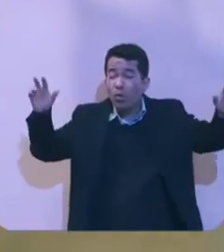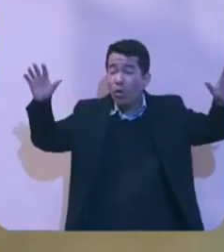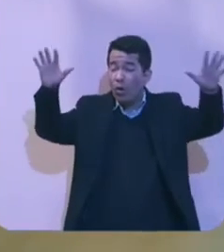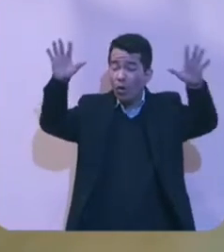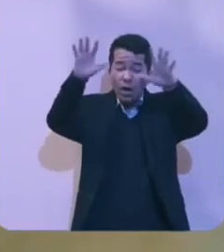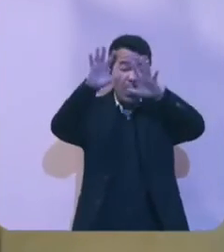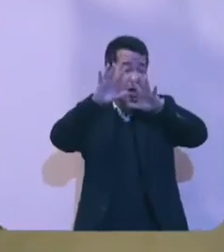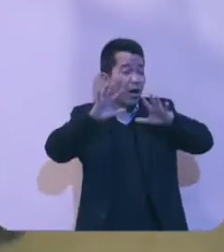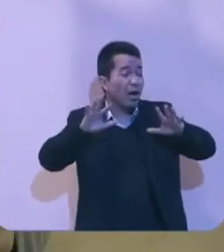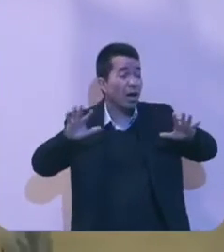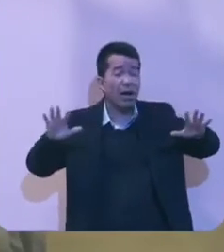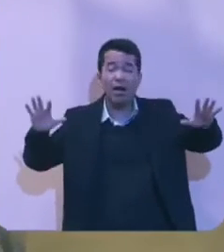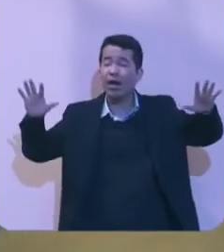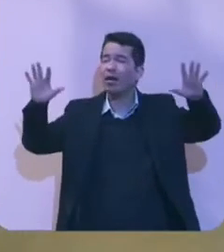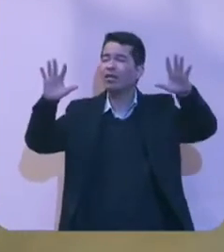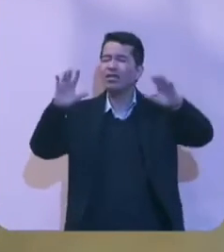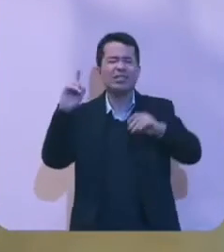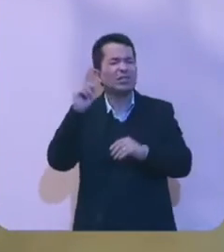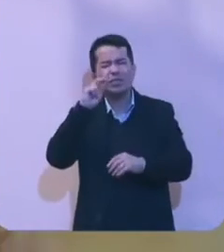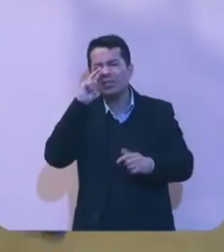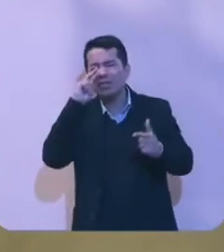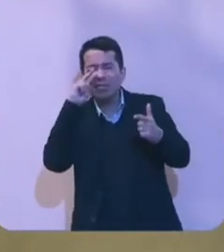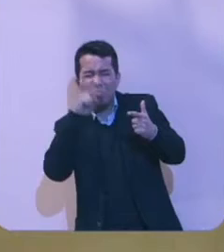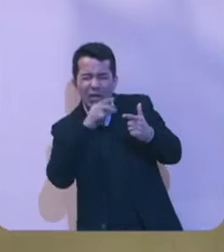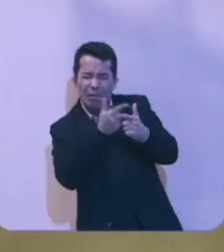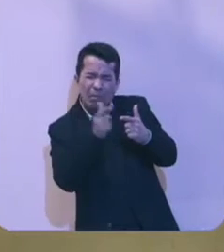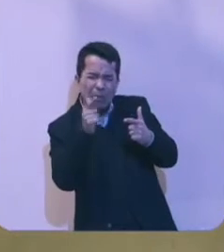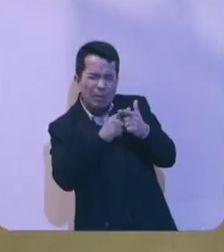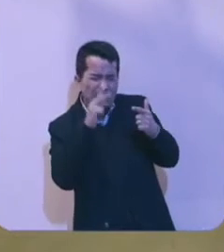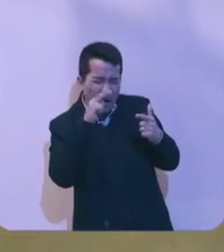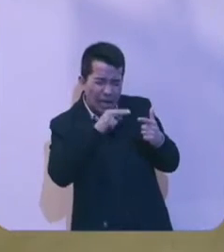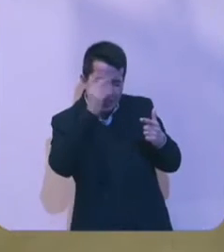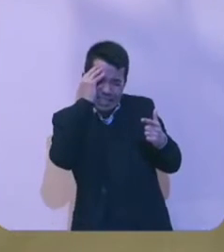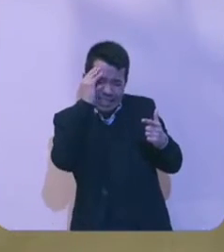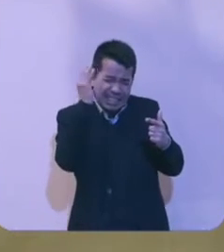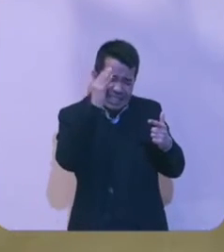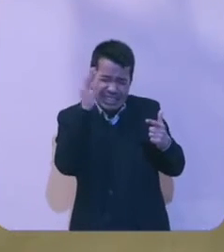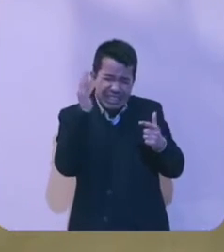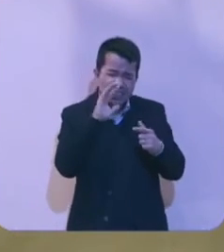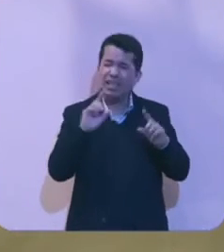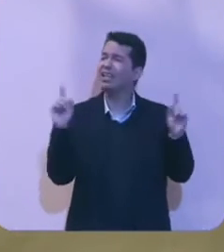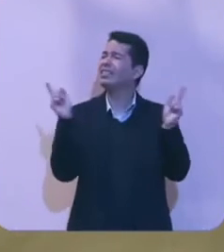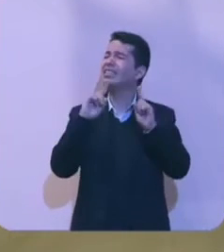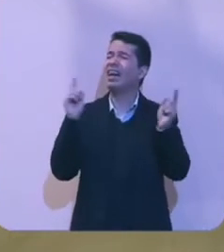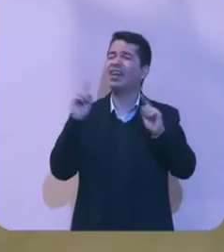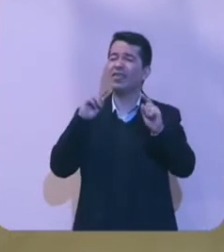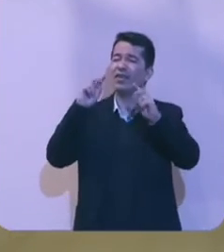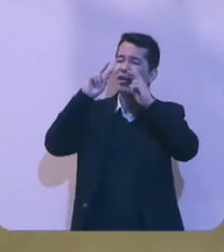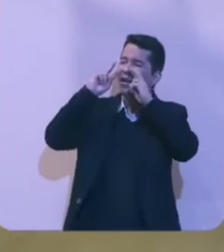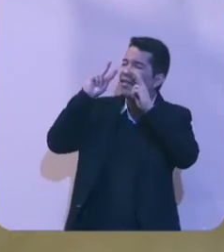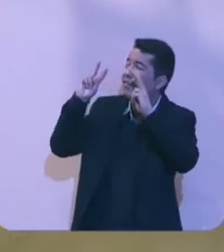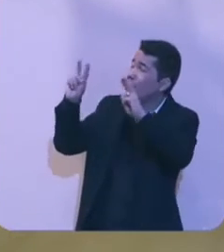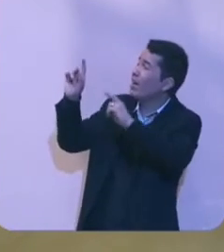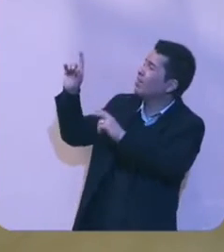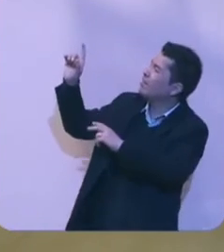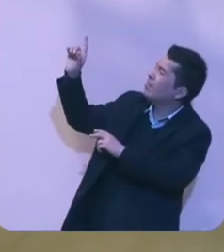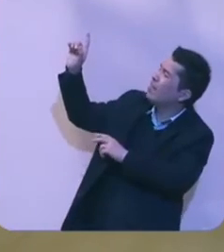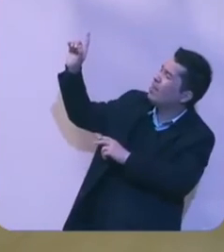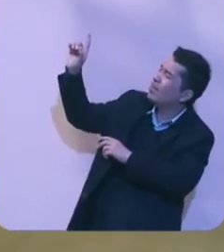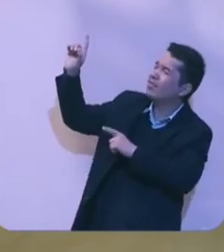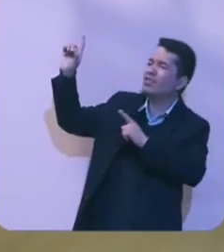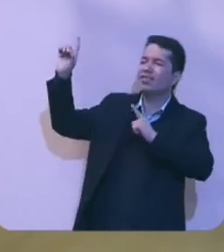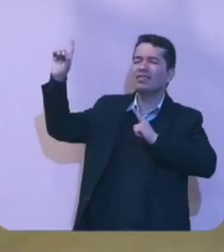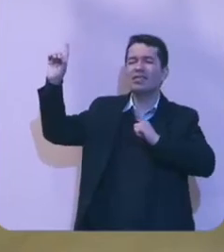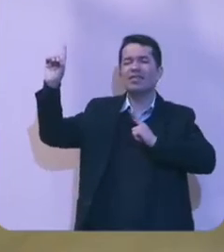para não enxergarem, Senhor, a seca, mas enxergarem que tem uma nuvenzinha lá distante no